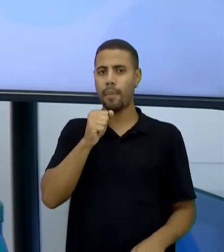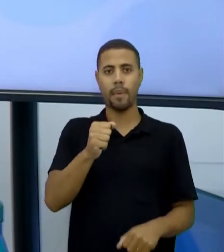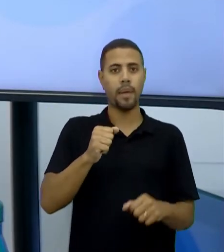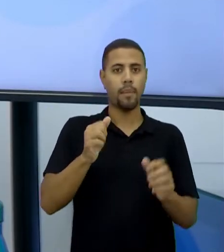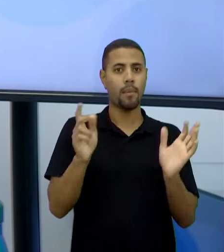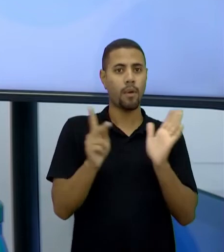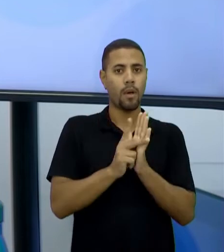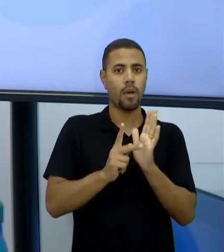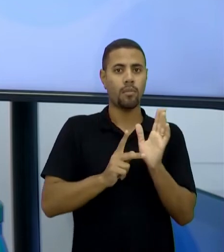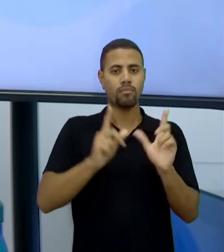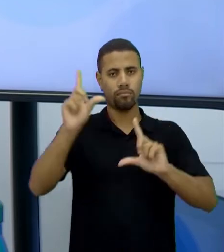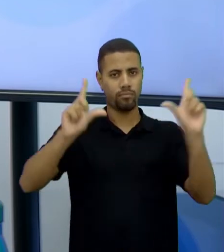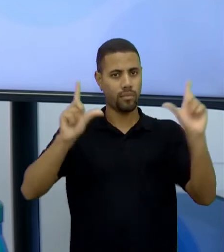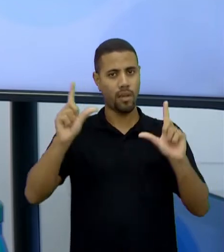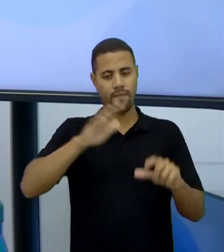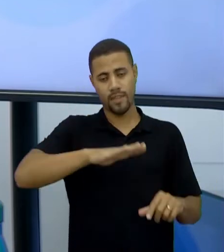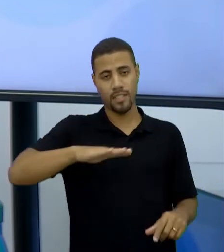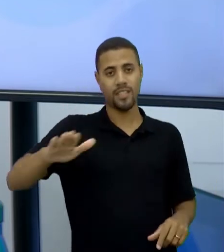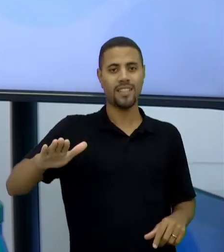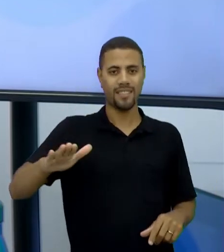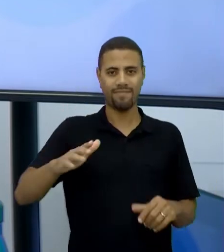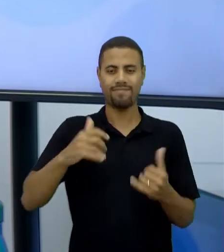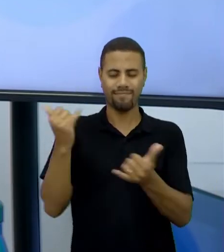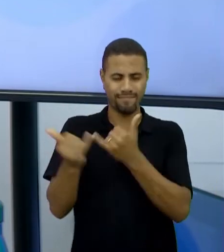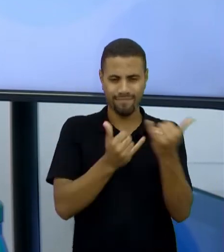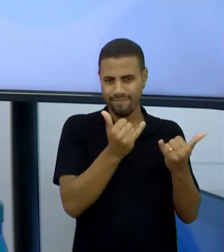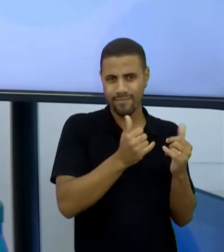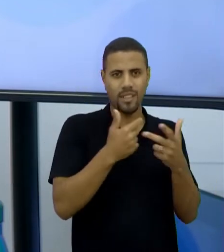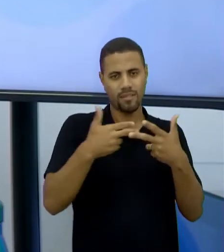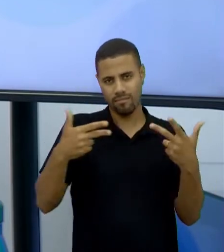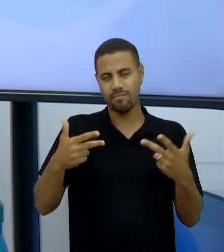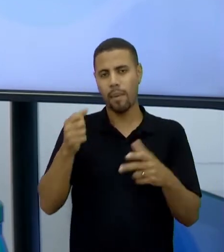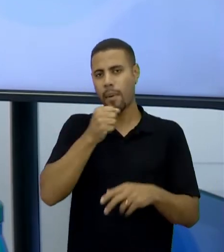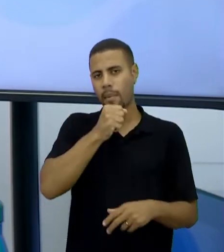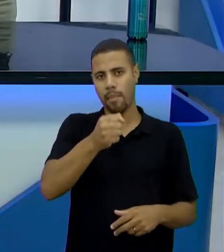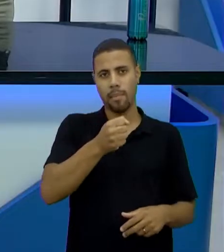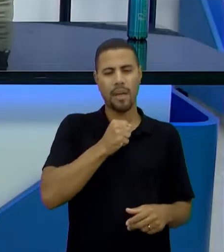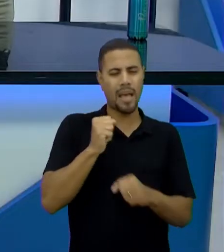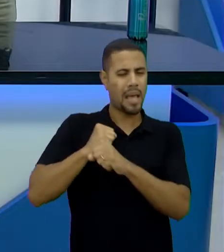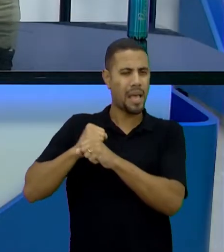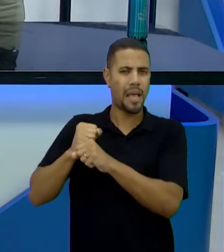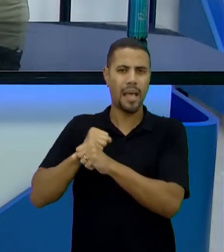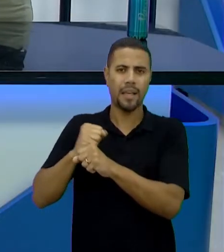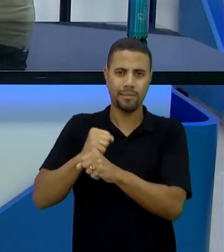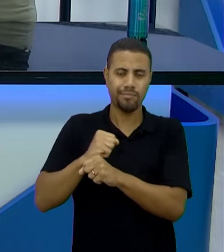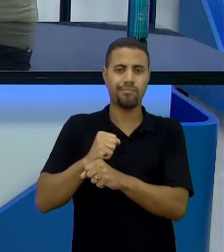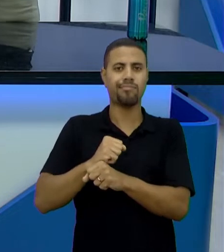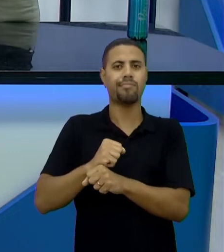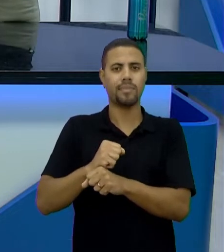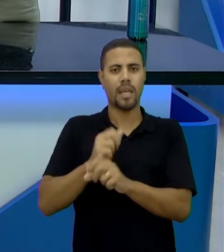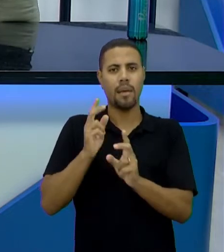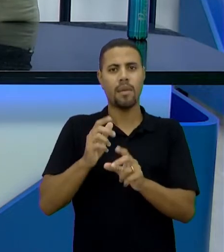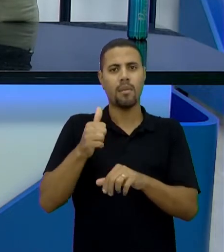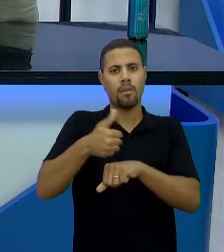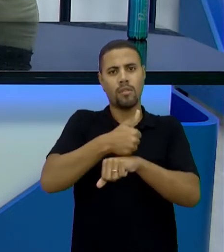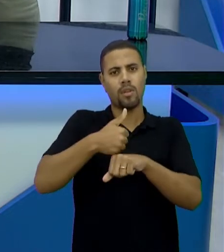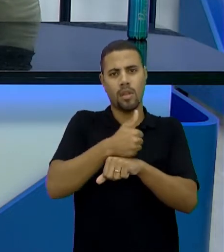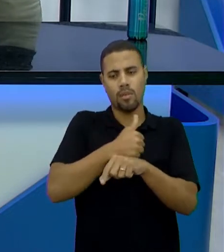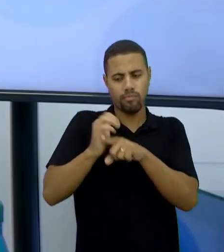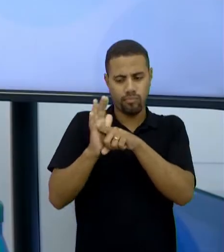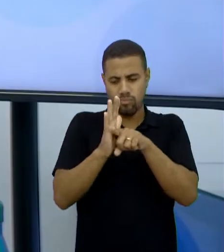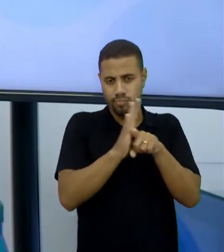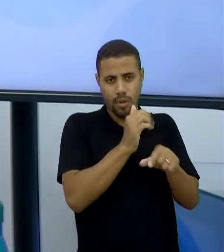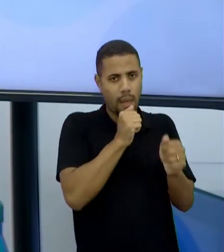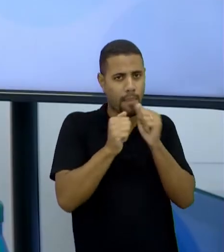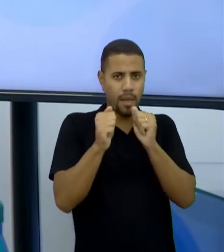infantis. Esse programa durou por muitos e muitos anos. E tinha um repórter que ele entrevistava assim, as pessoas famosas,